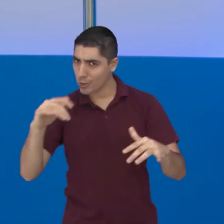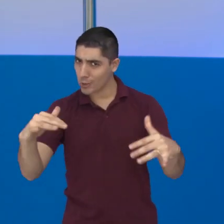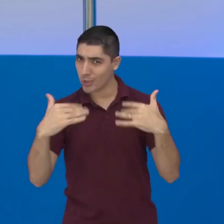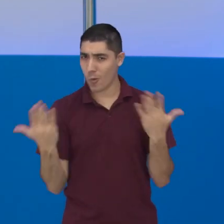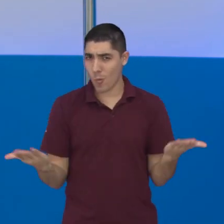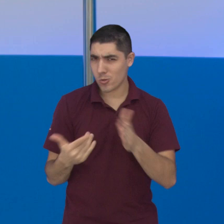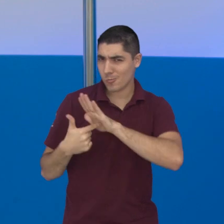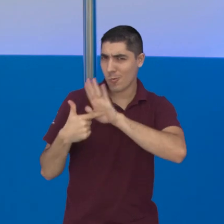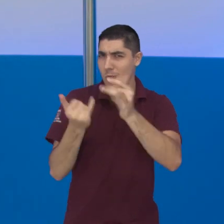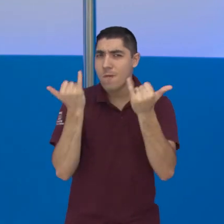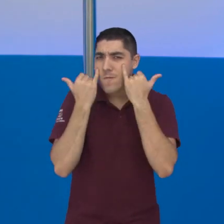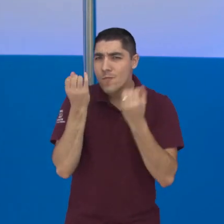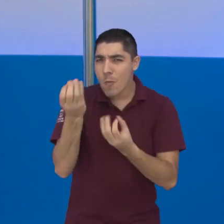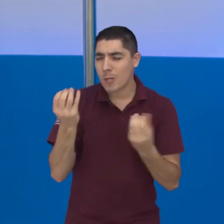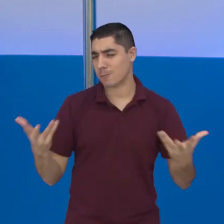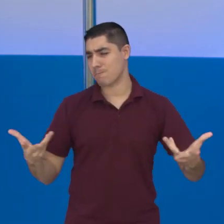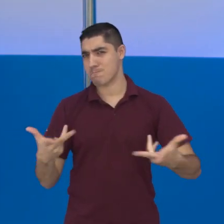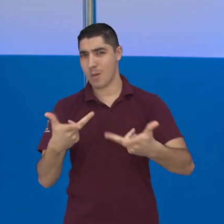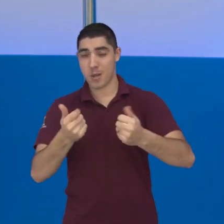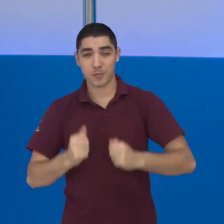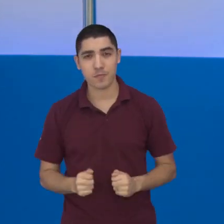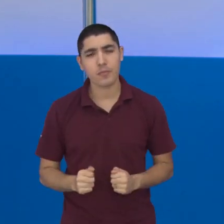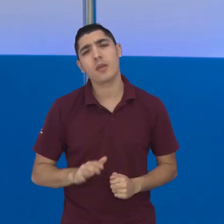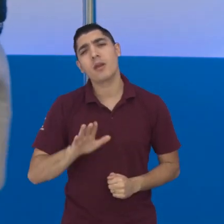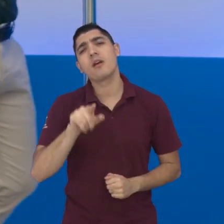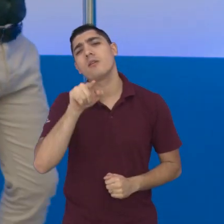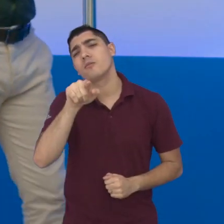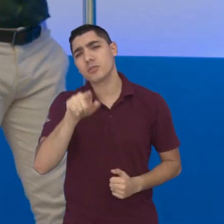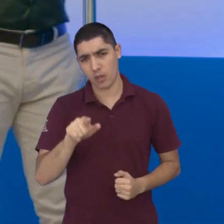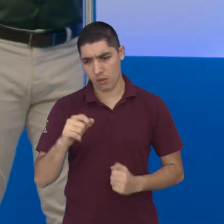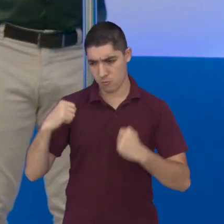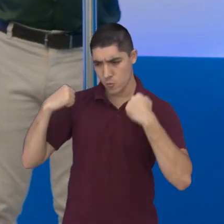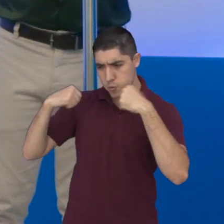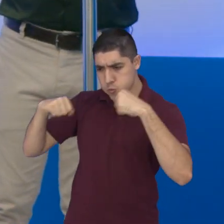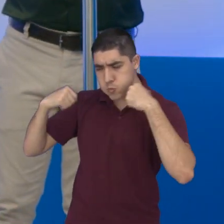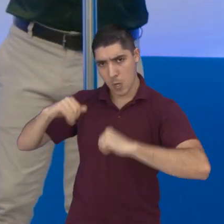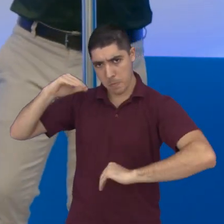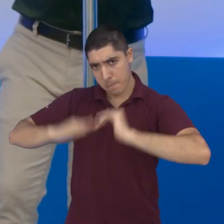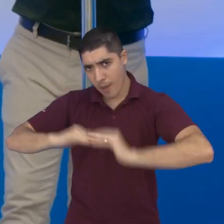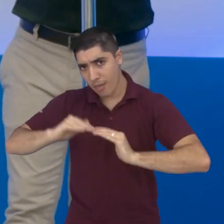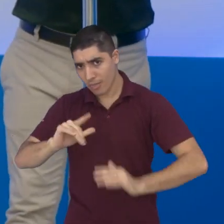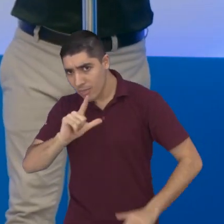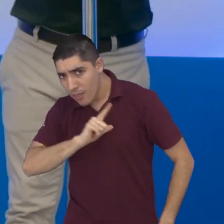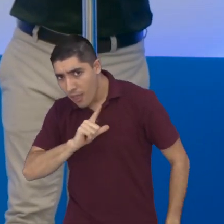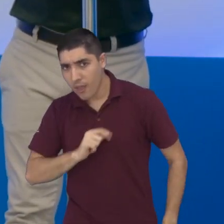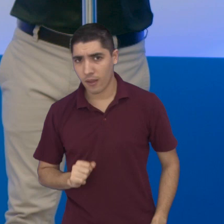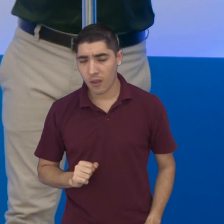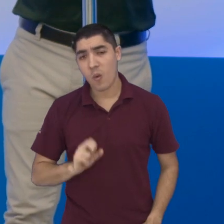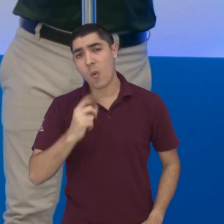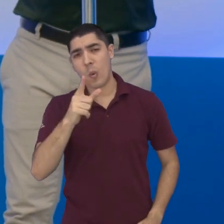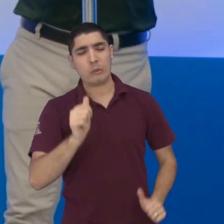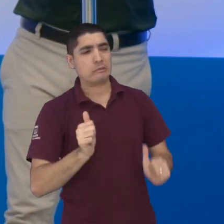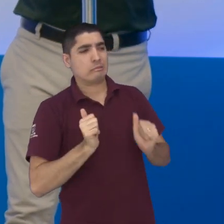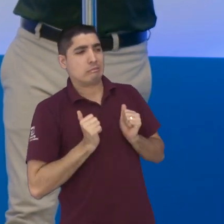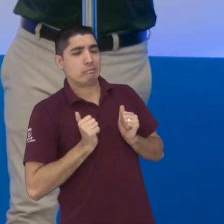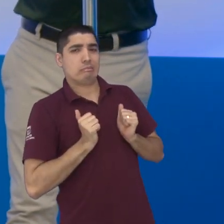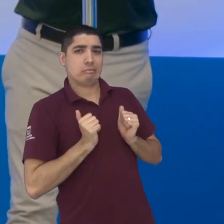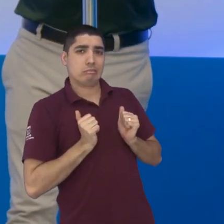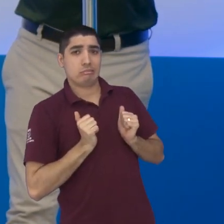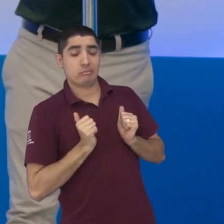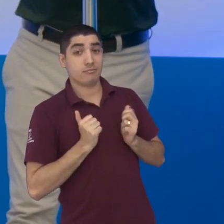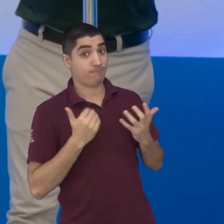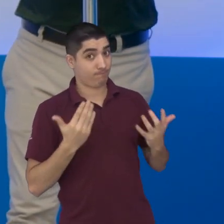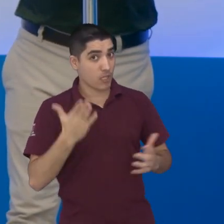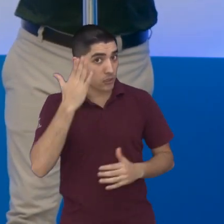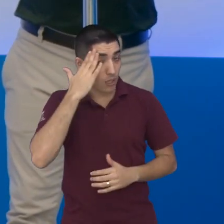porque hoje tem muita informação legal viu e como tá a sua relação com os exercícios físicos hein Tá sedentário